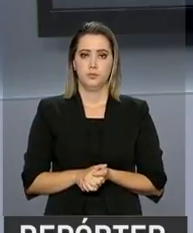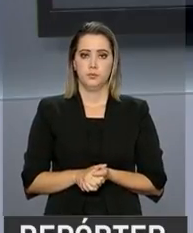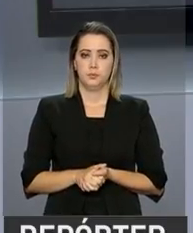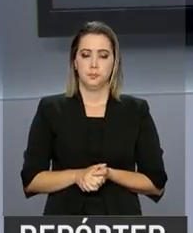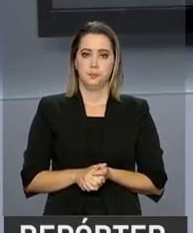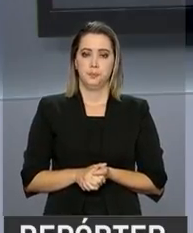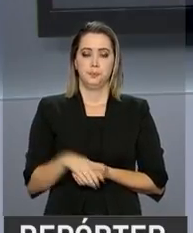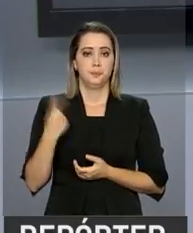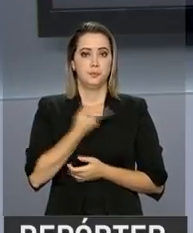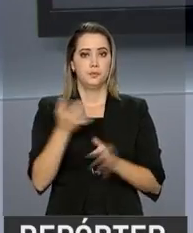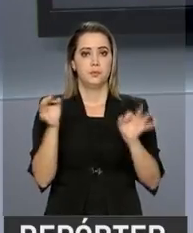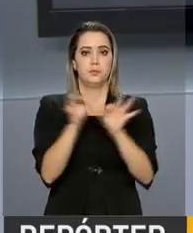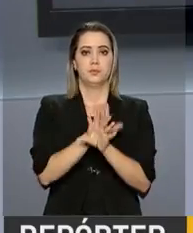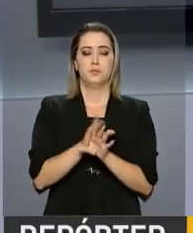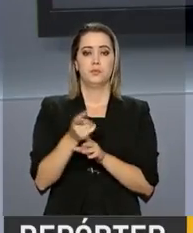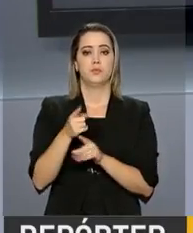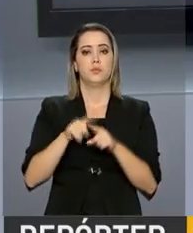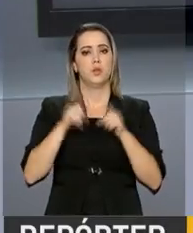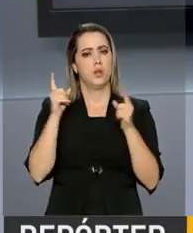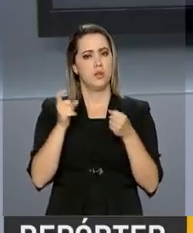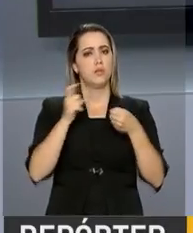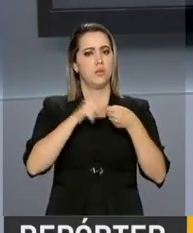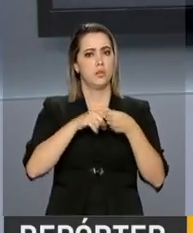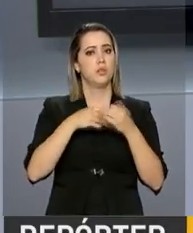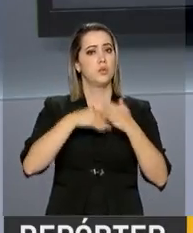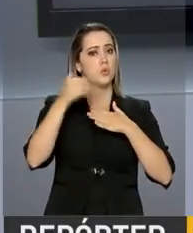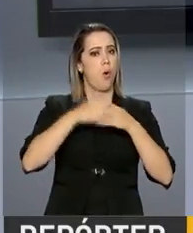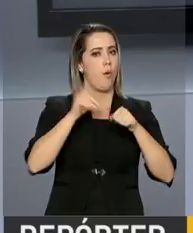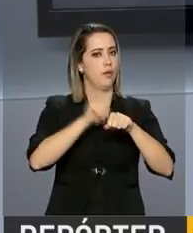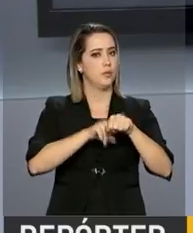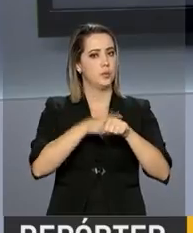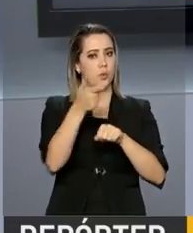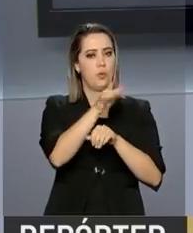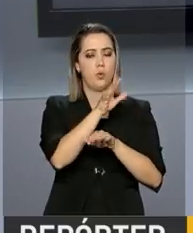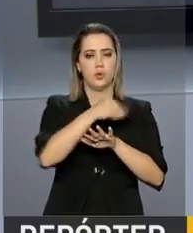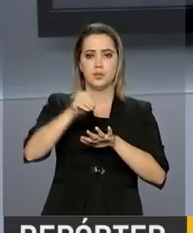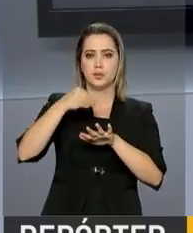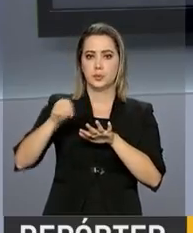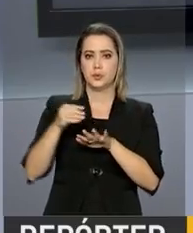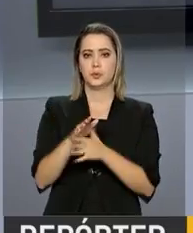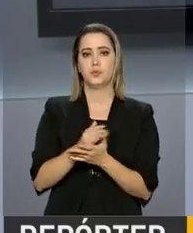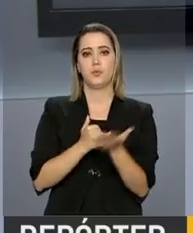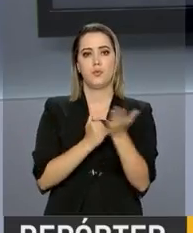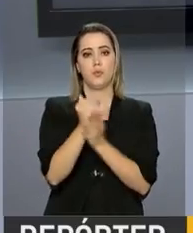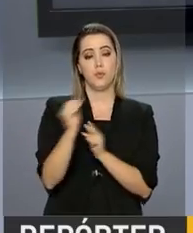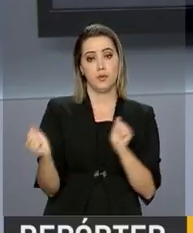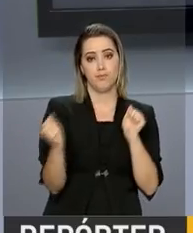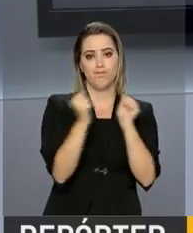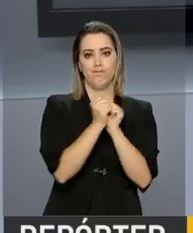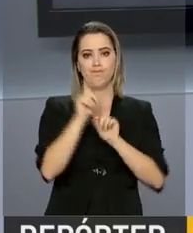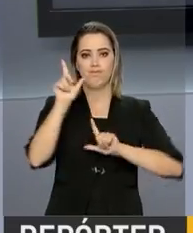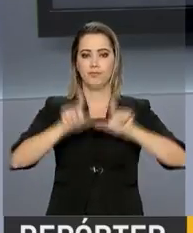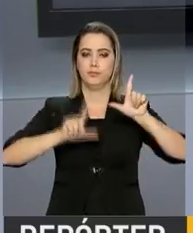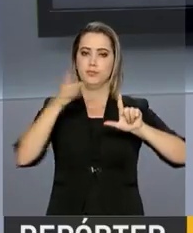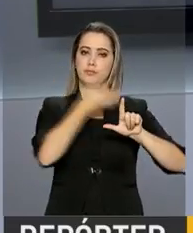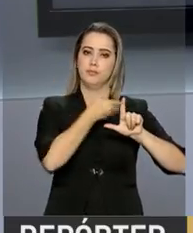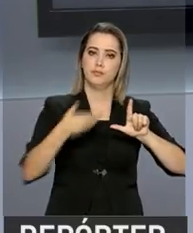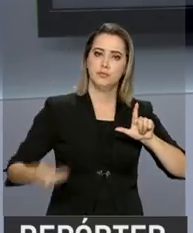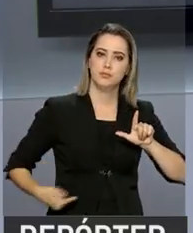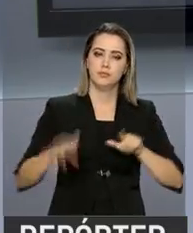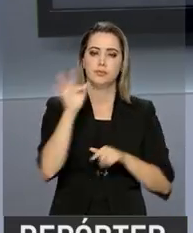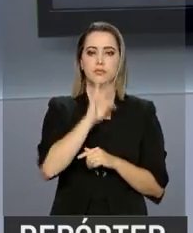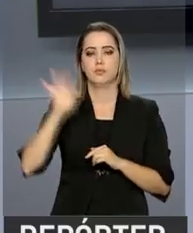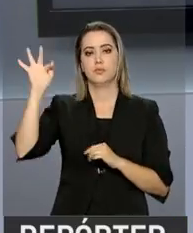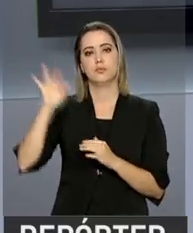esta edição termina por aqui mas nós podemos voltar a qualquer momento com outras informações continue com a gente aqui na nbr a tv